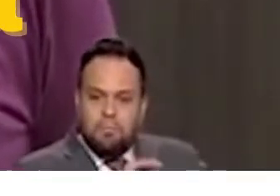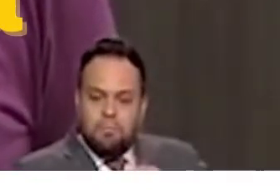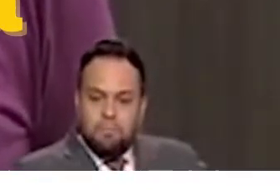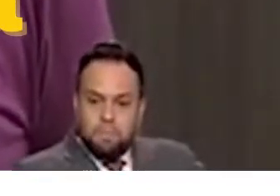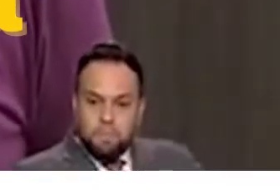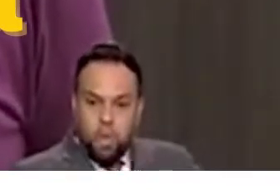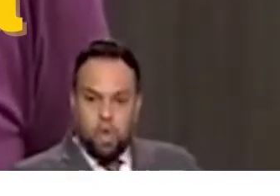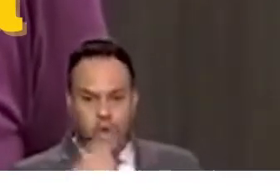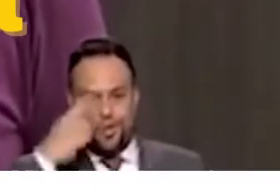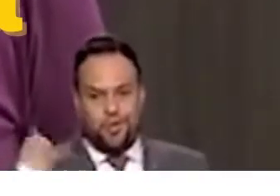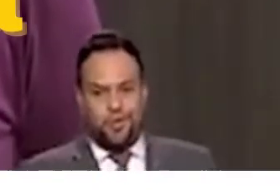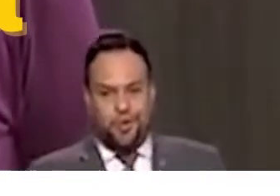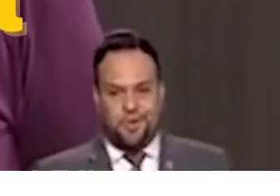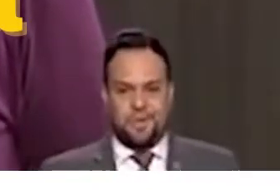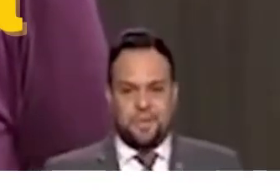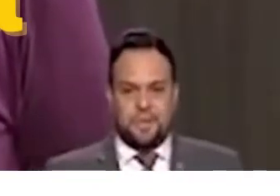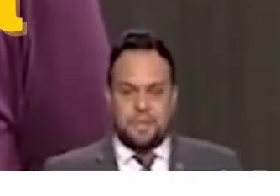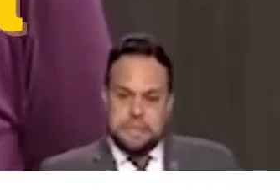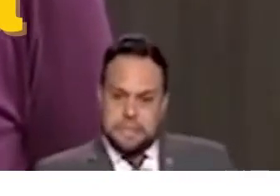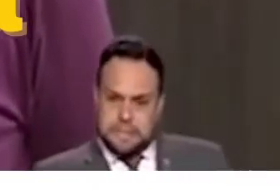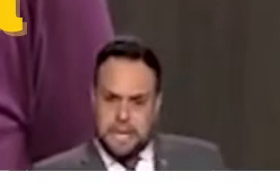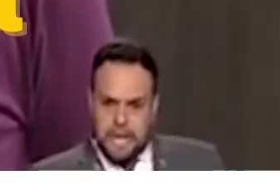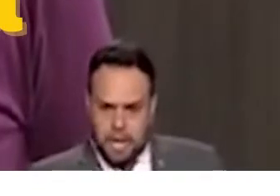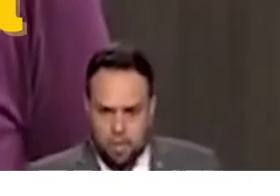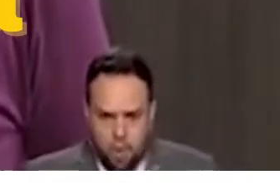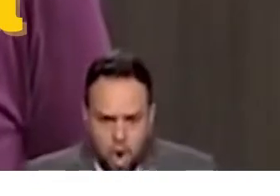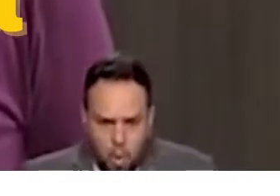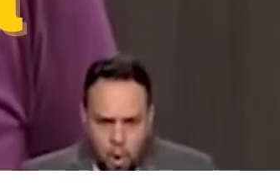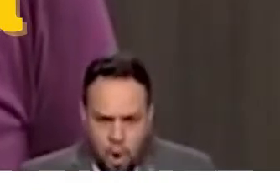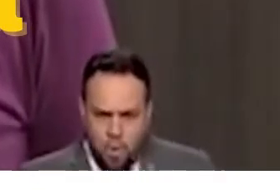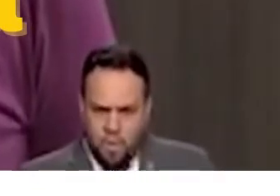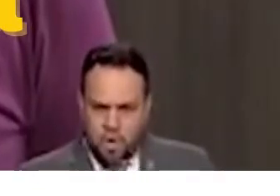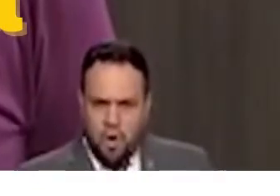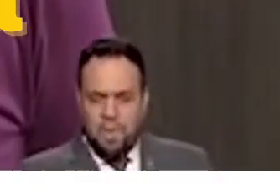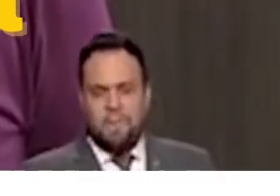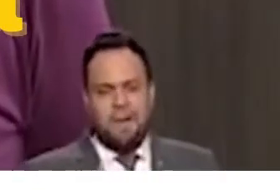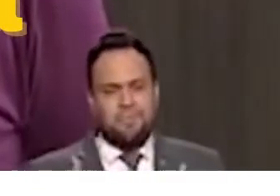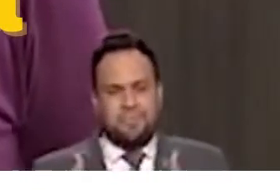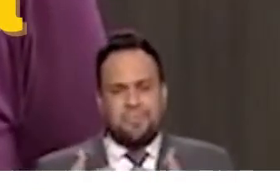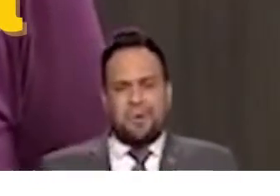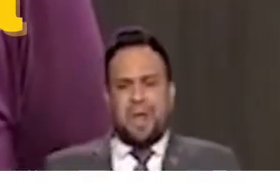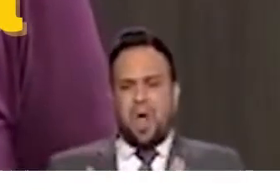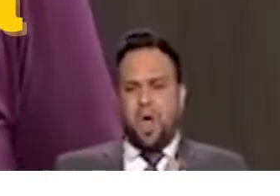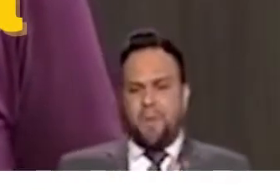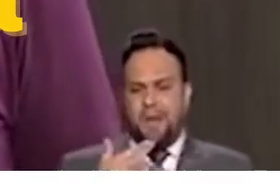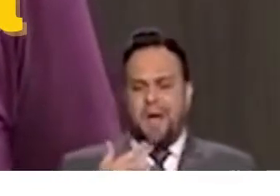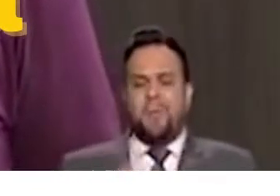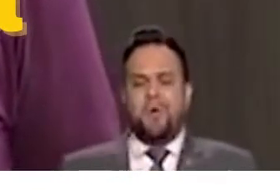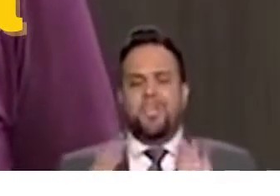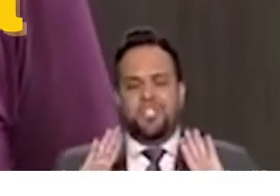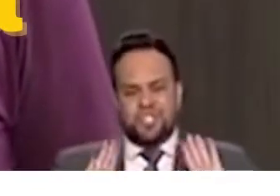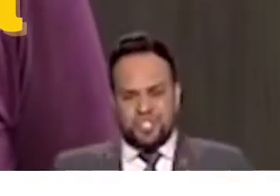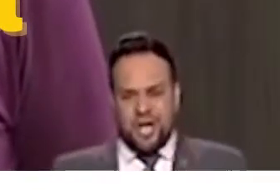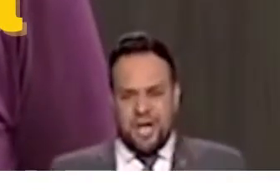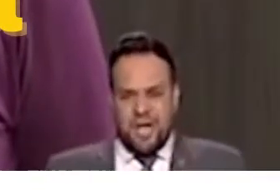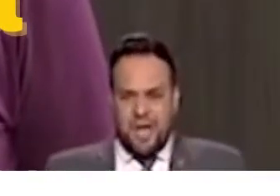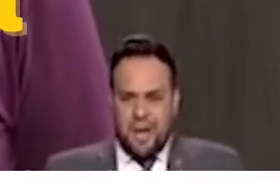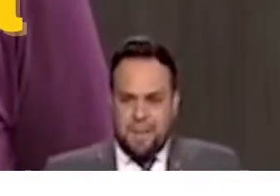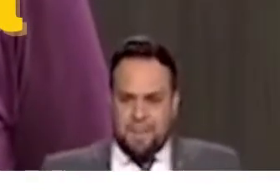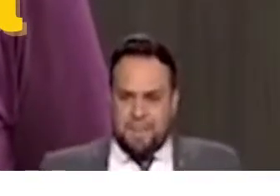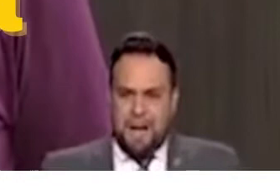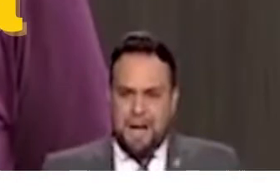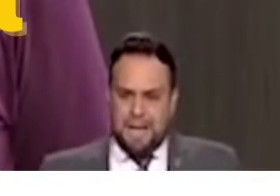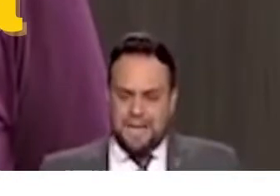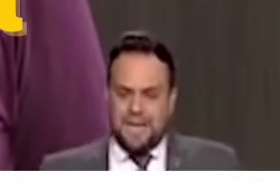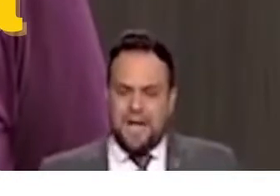Se eu tivesse o problema dele, eu não gostaria que me operasse. Porque se operar, como a barriga dele é muito inflamada devido